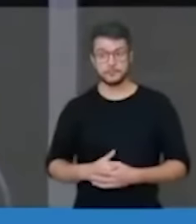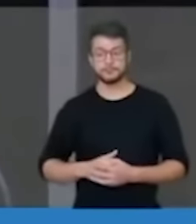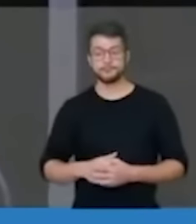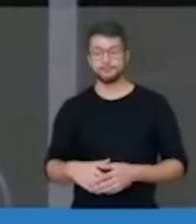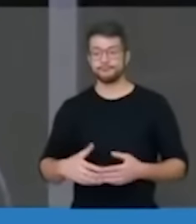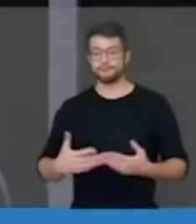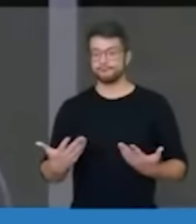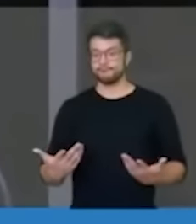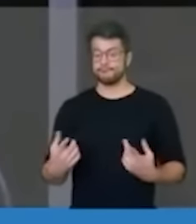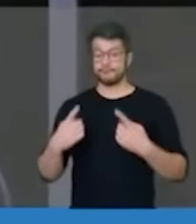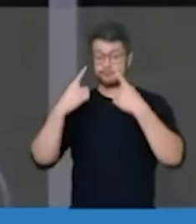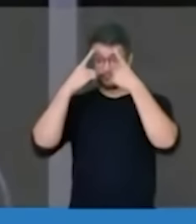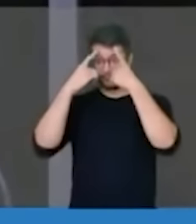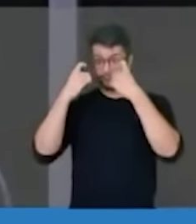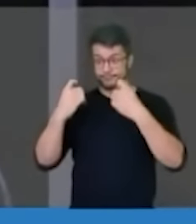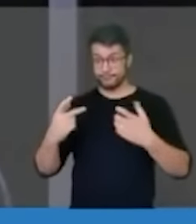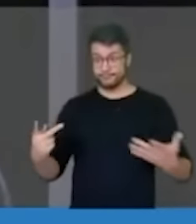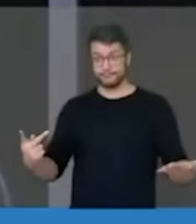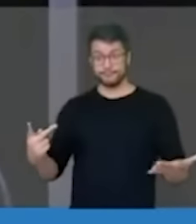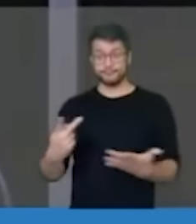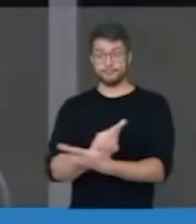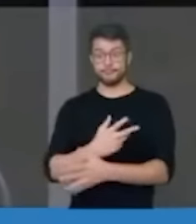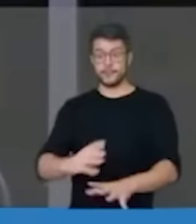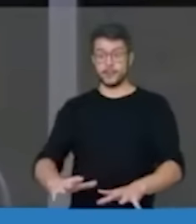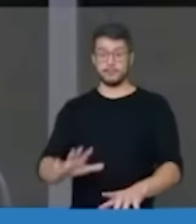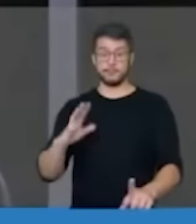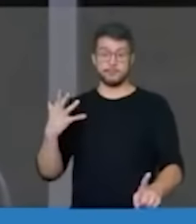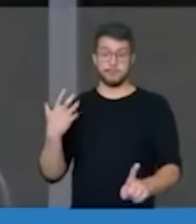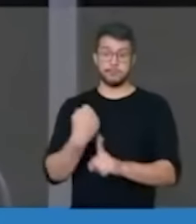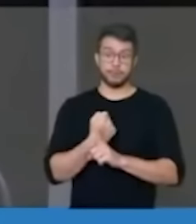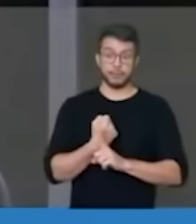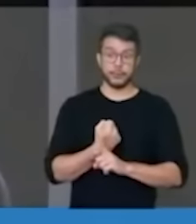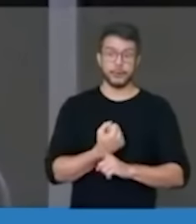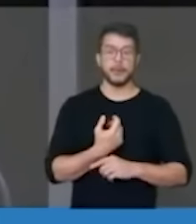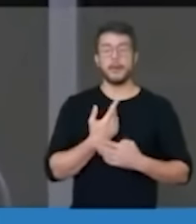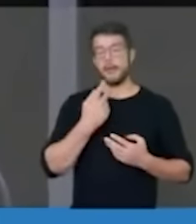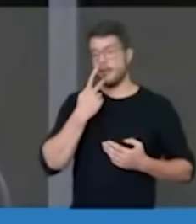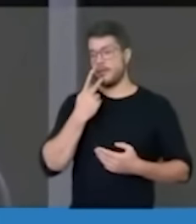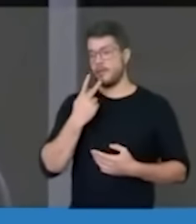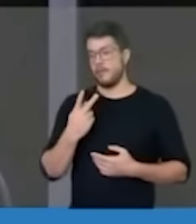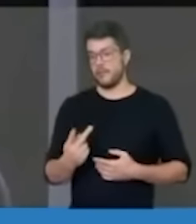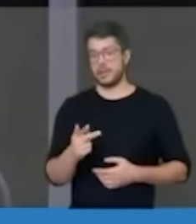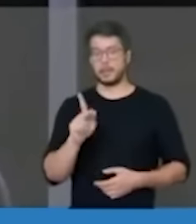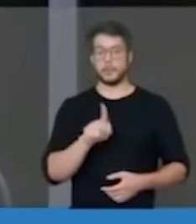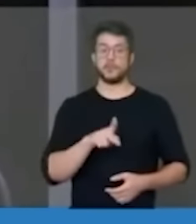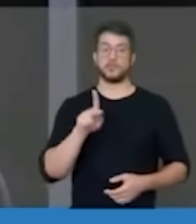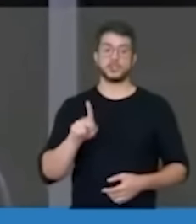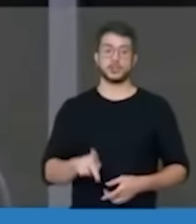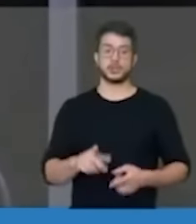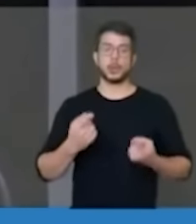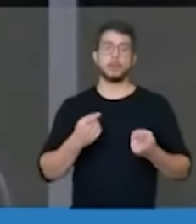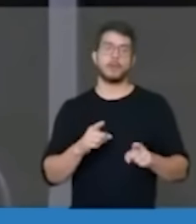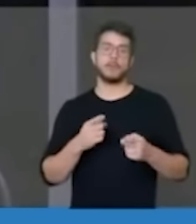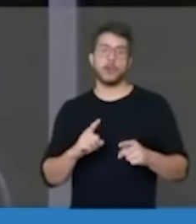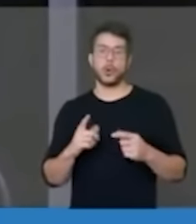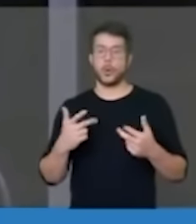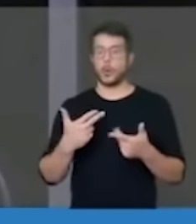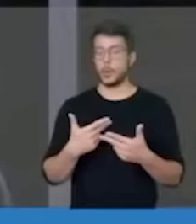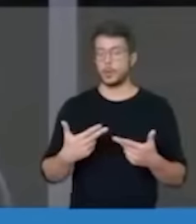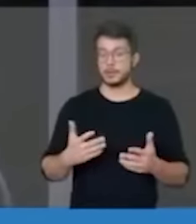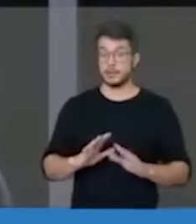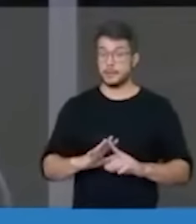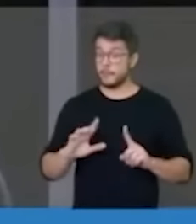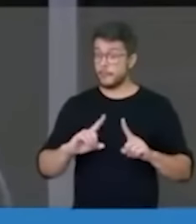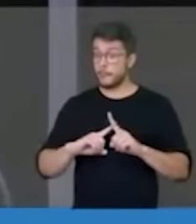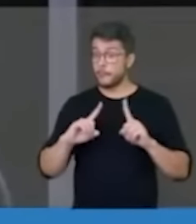quando a violência vem, eles dizem que os professores e as professoras é que provocaram a violência. E